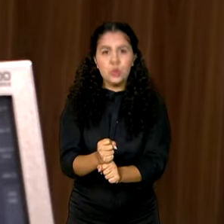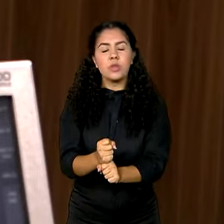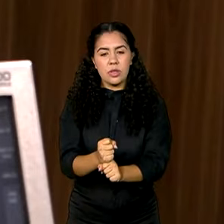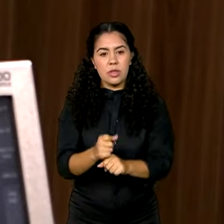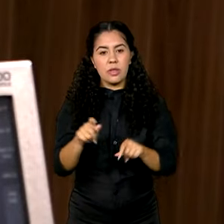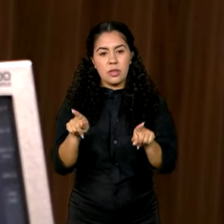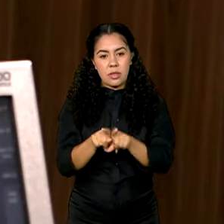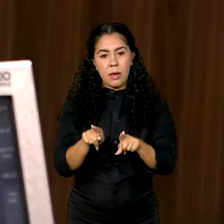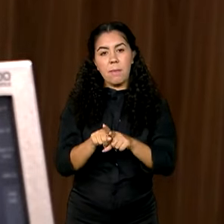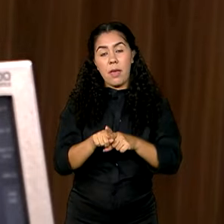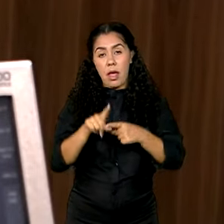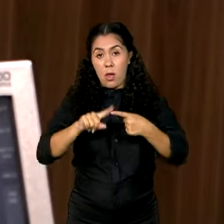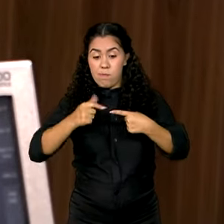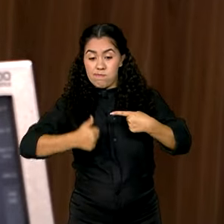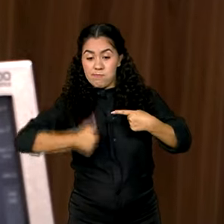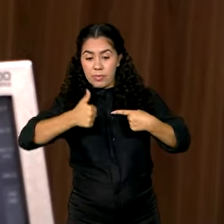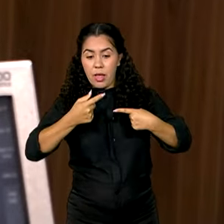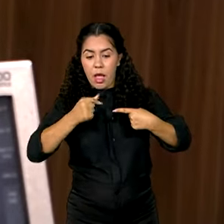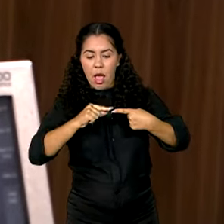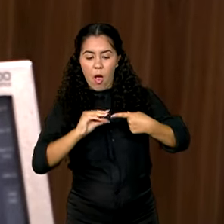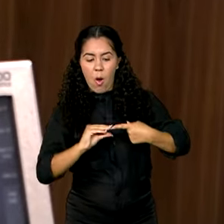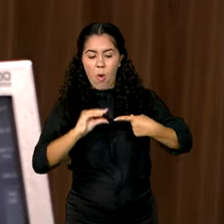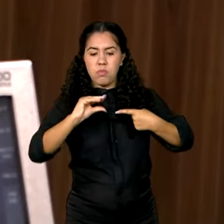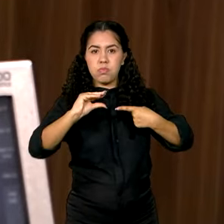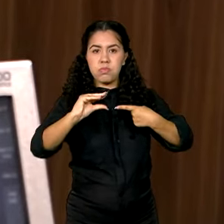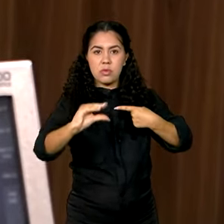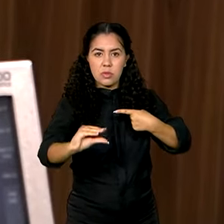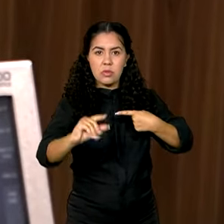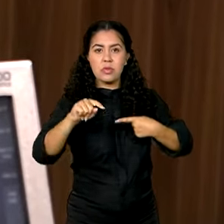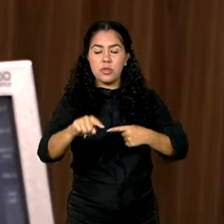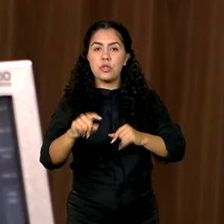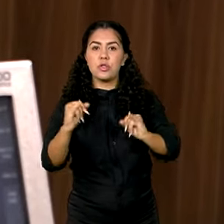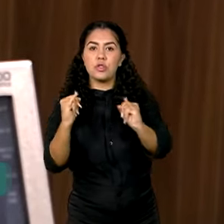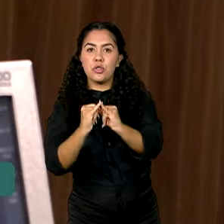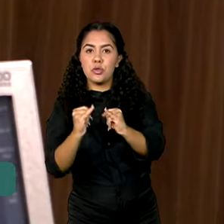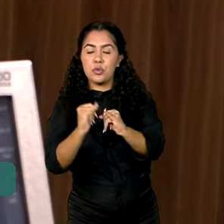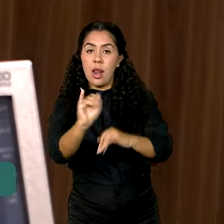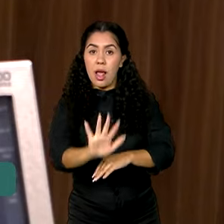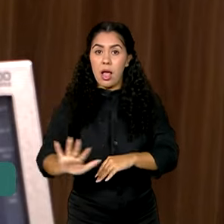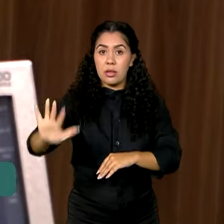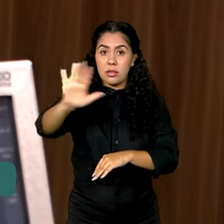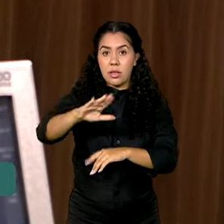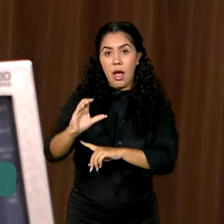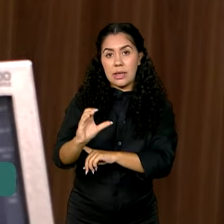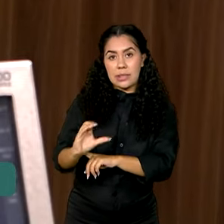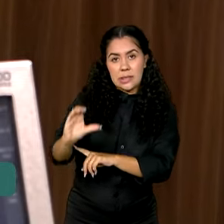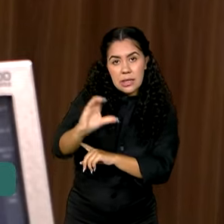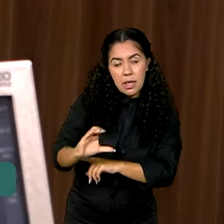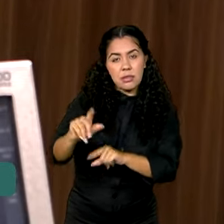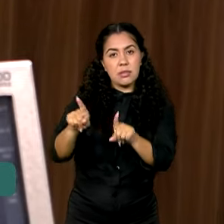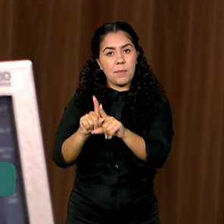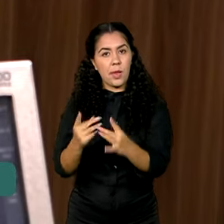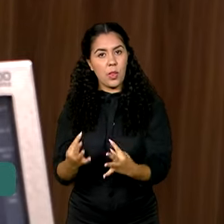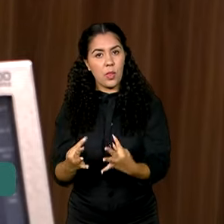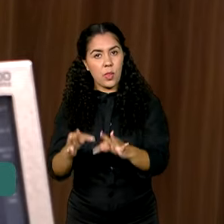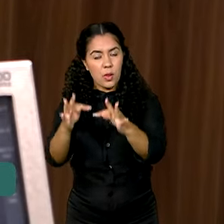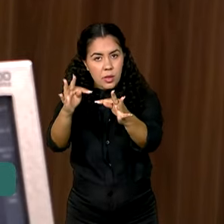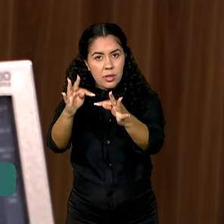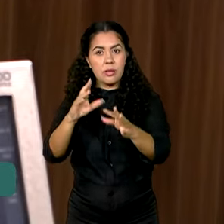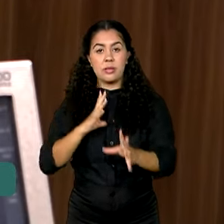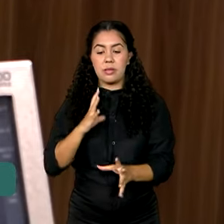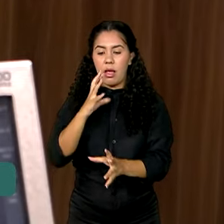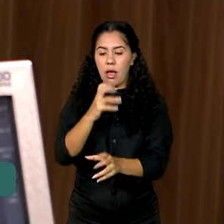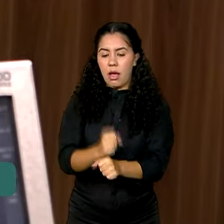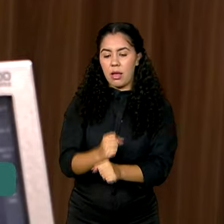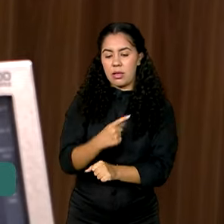quase metade desses recursos, vão ser para o Instituto Nacional de Ciência e Tecnologia. Nós temos 202 Institutos Nacionais de